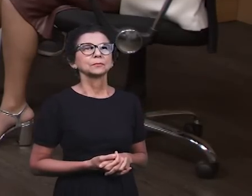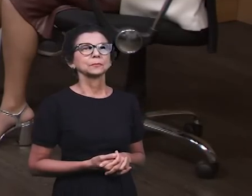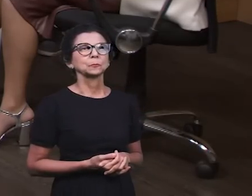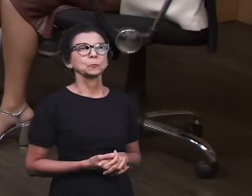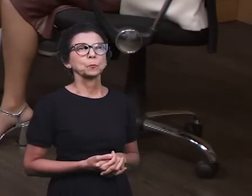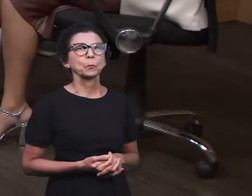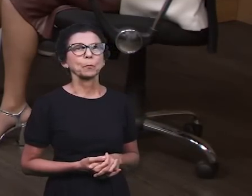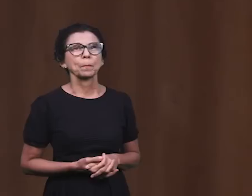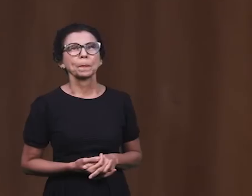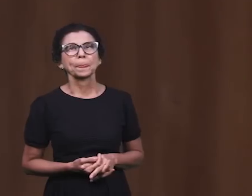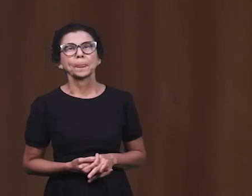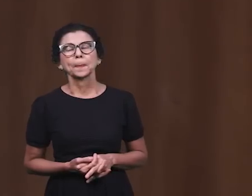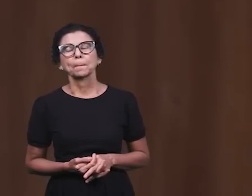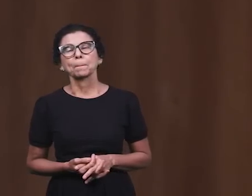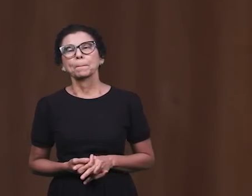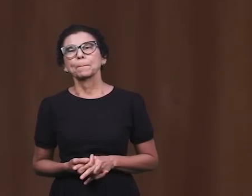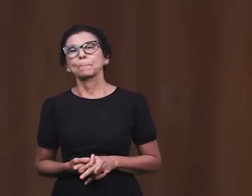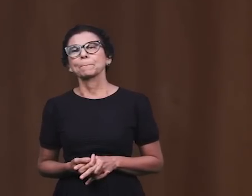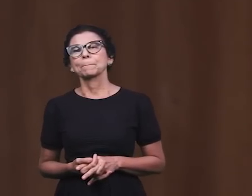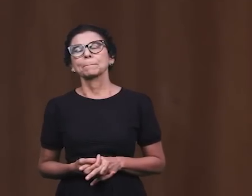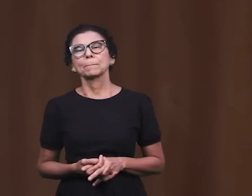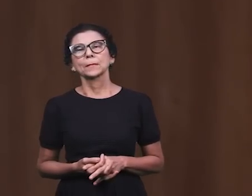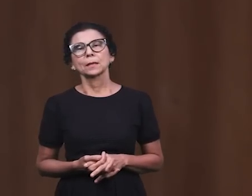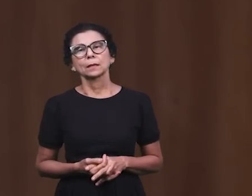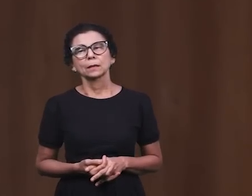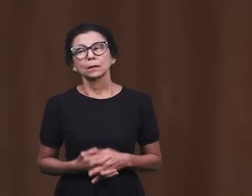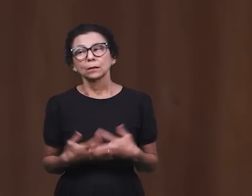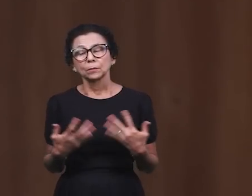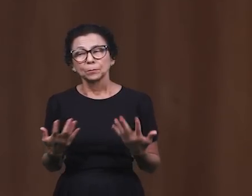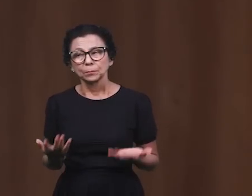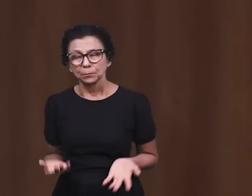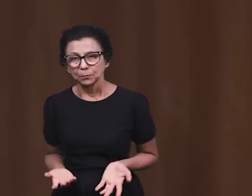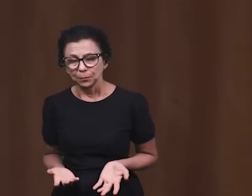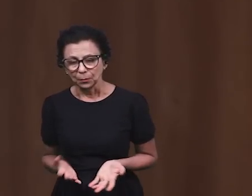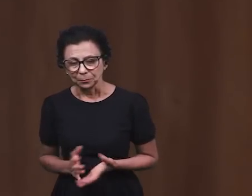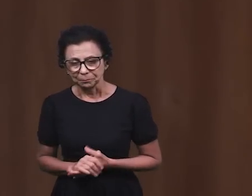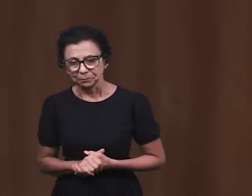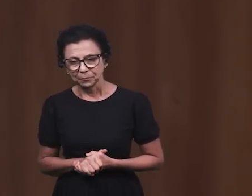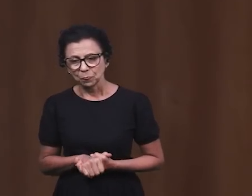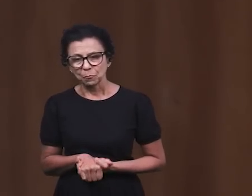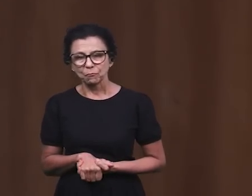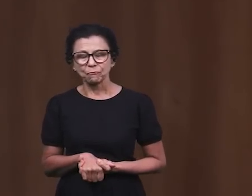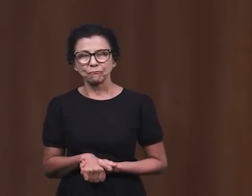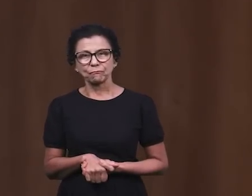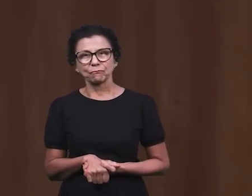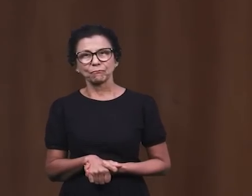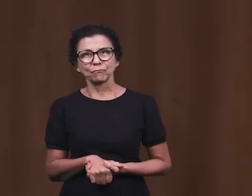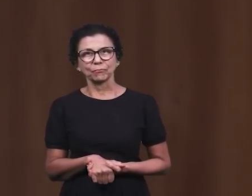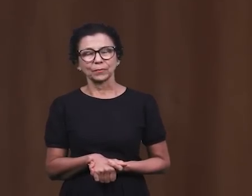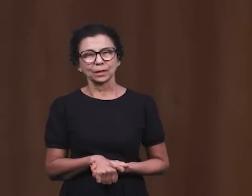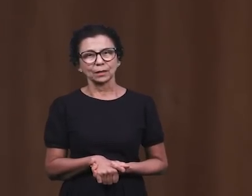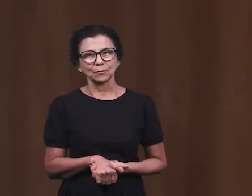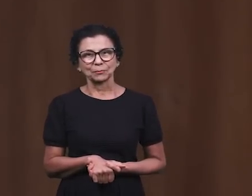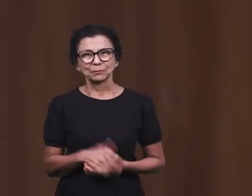nós conhecemos bem com relação a isso, né? Um servo, ele sai daquela fase da